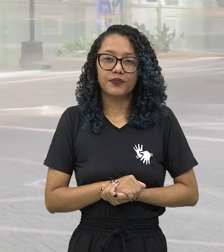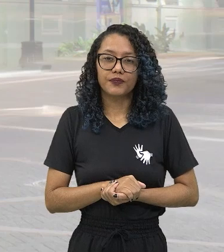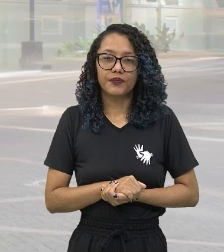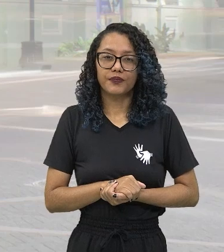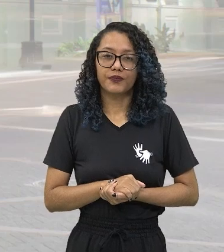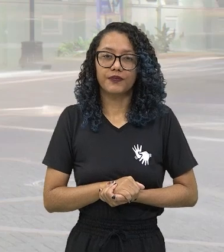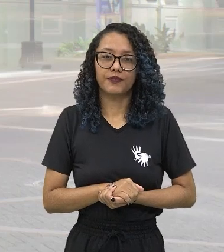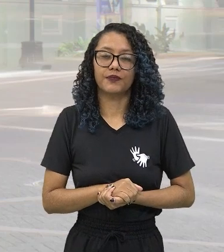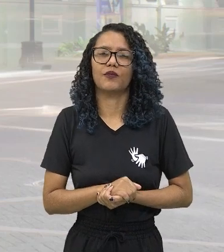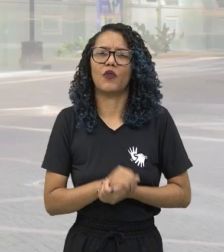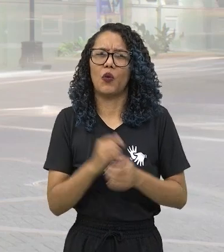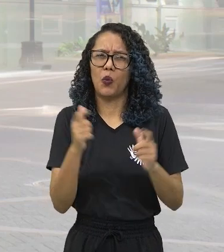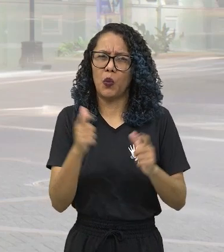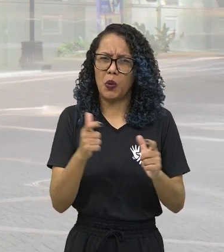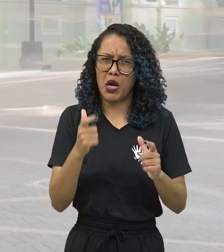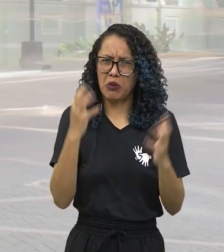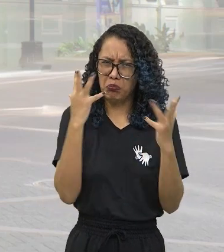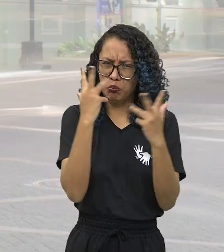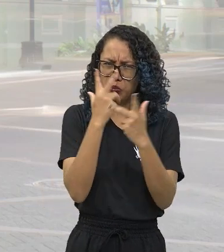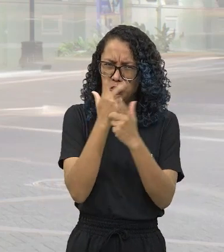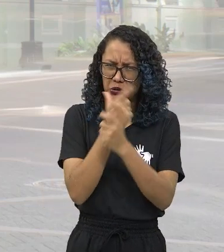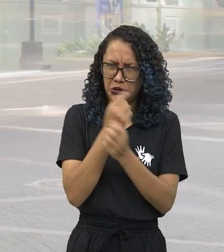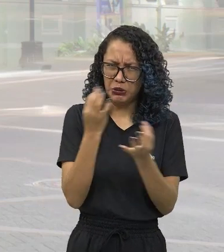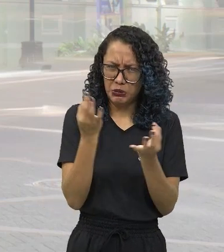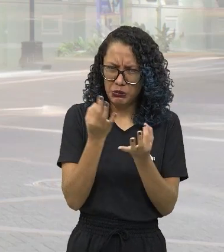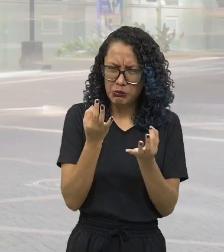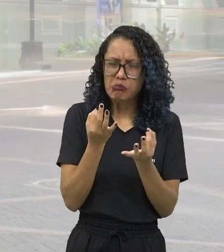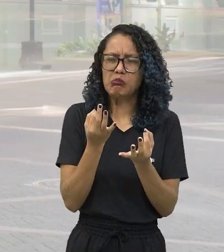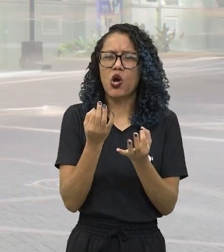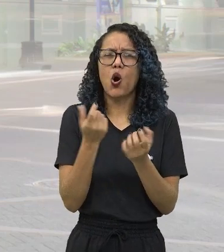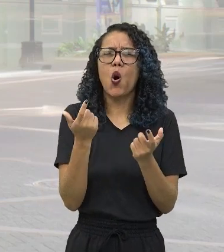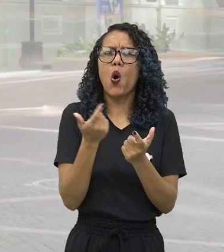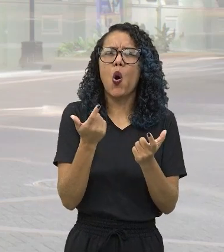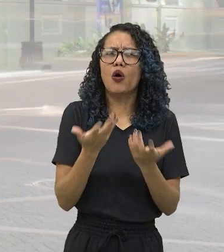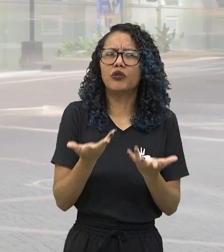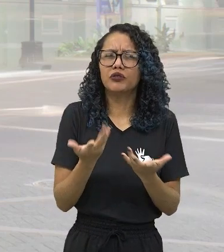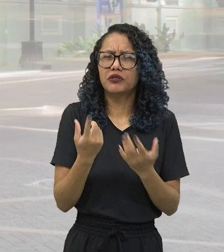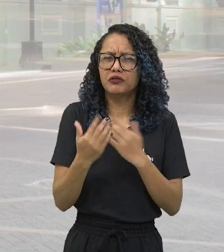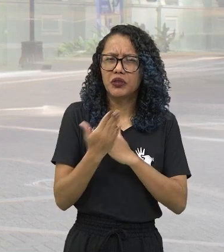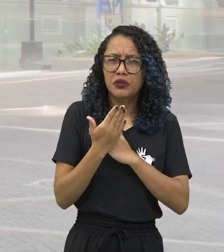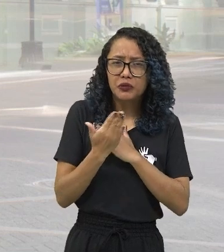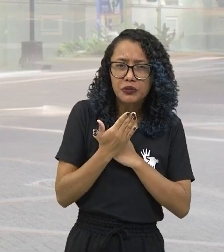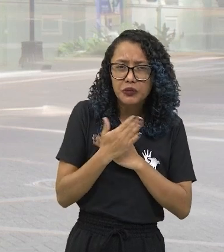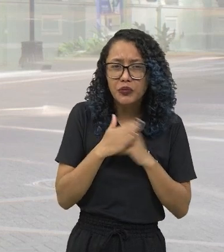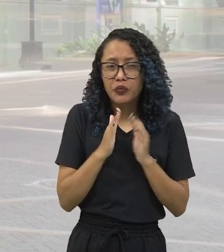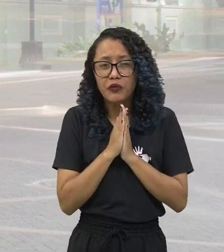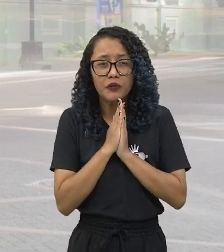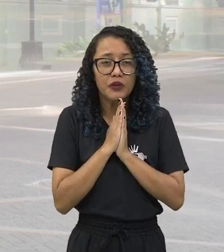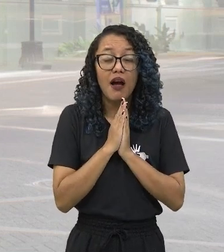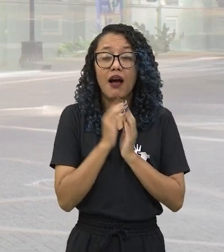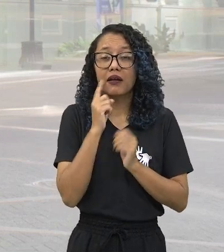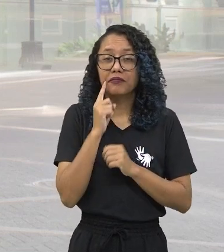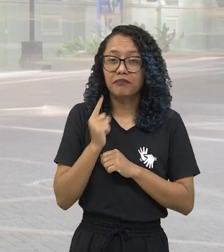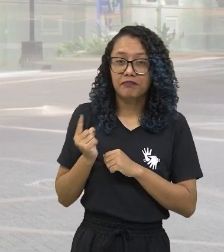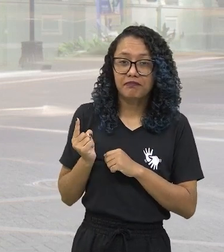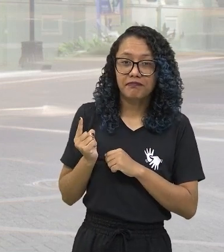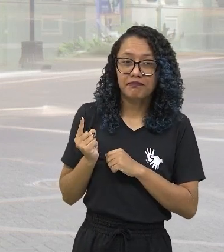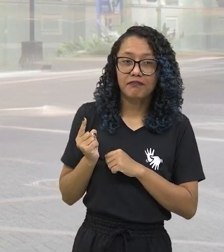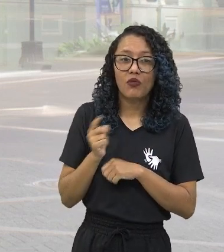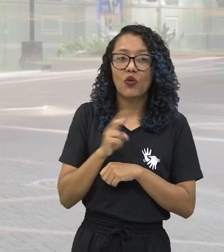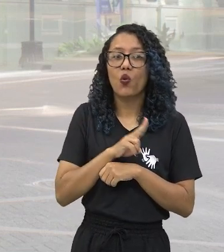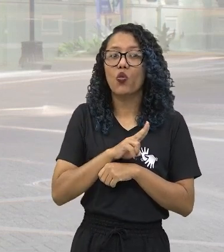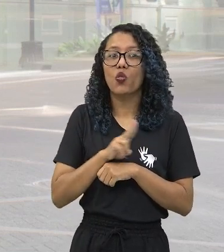Que hermoso lugar em onde estou. Ajuda-me alguém, por favor. Aqui está. Estamos